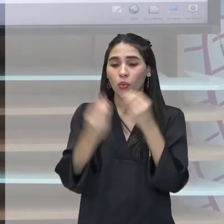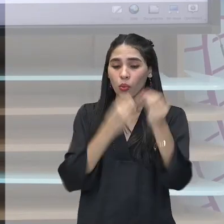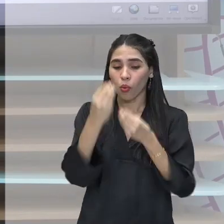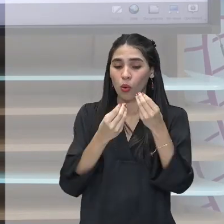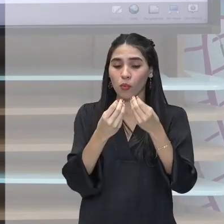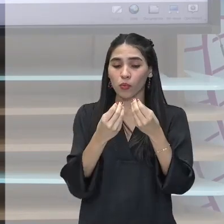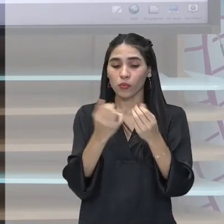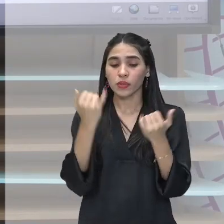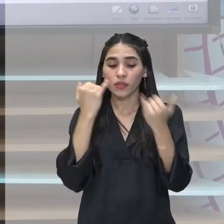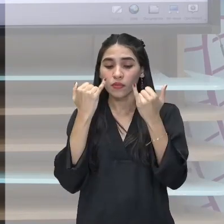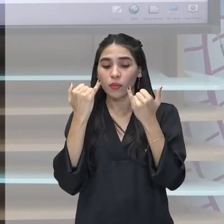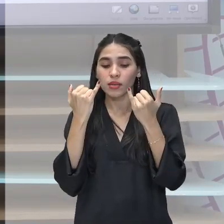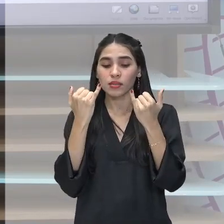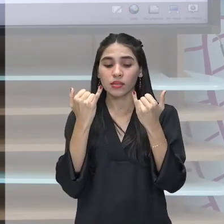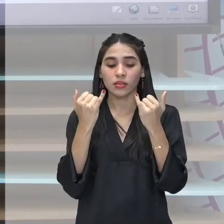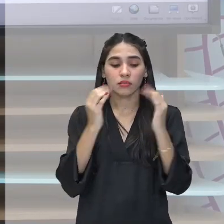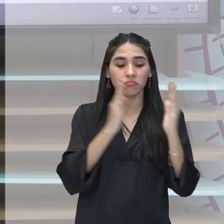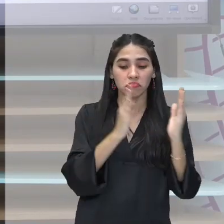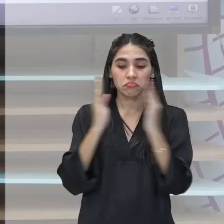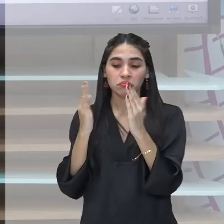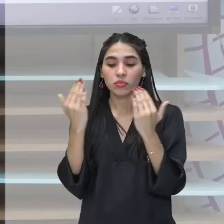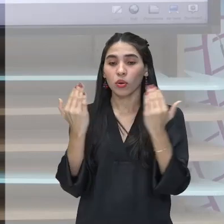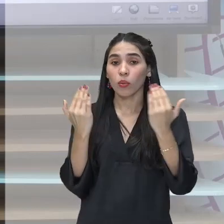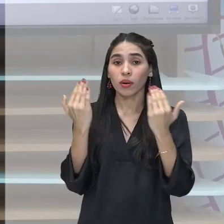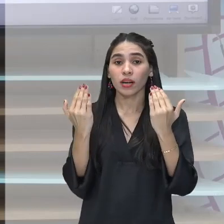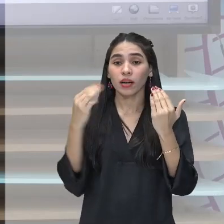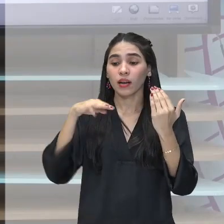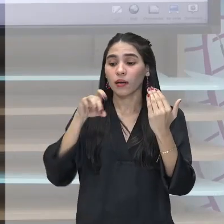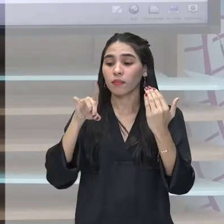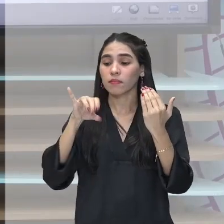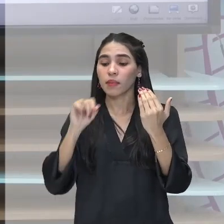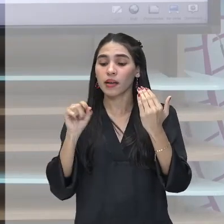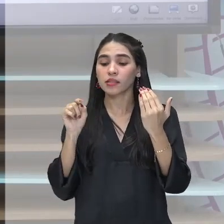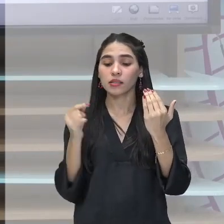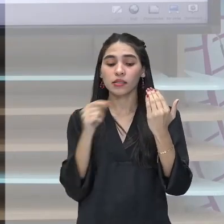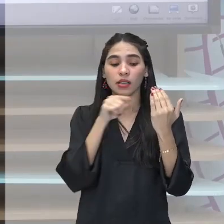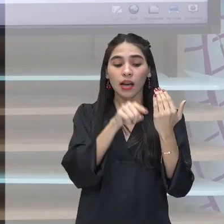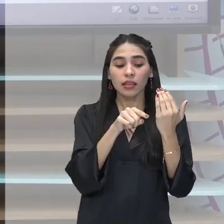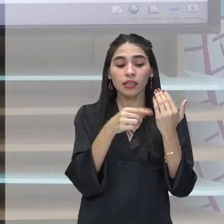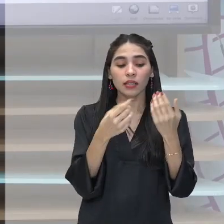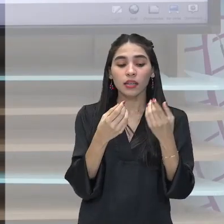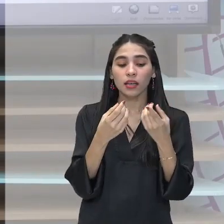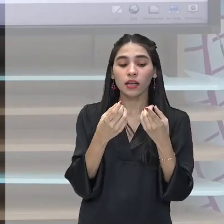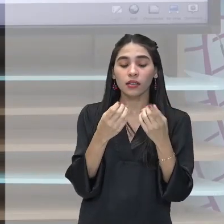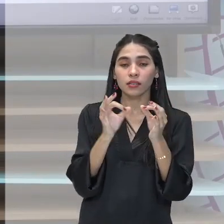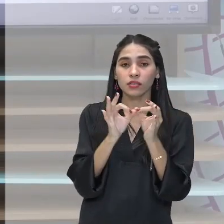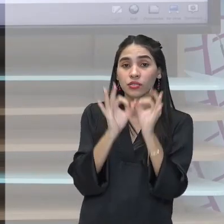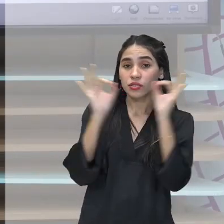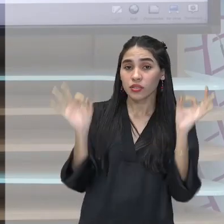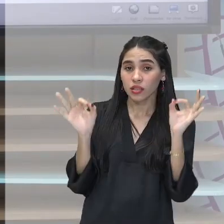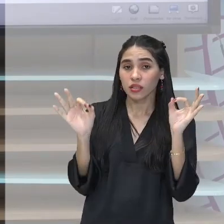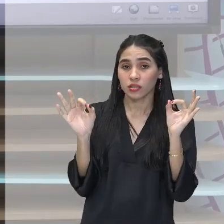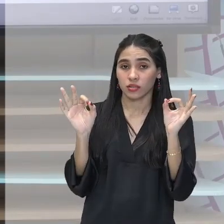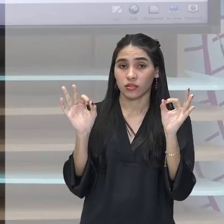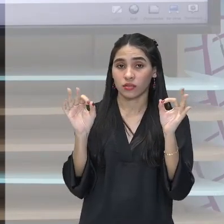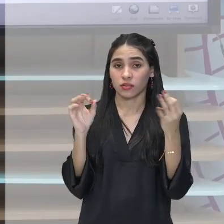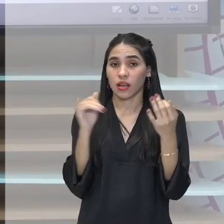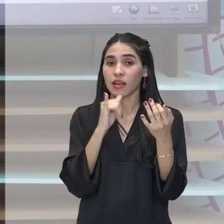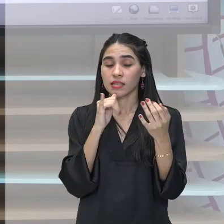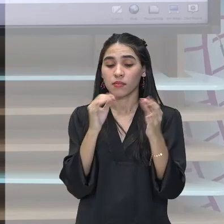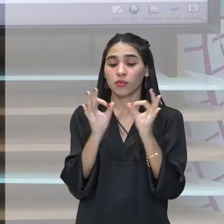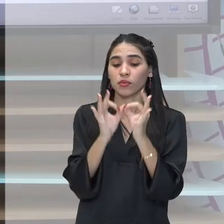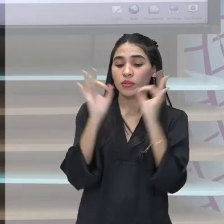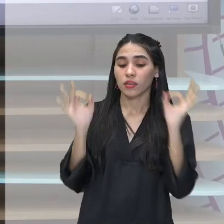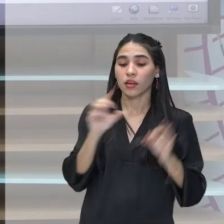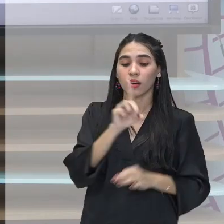tratamento está em relação à média. Se ele foi distante, ou seja, se ele, quando eu falo